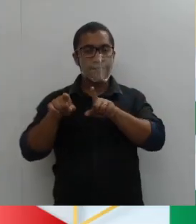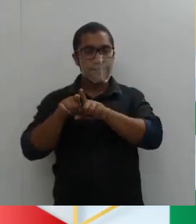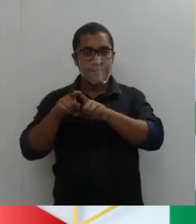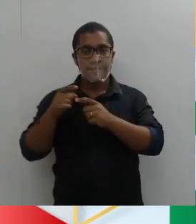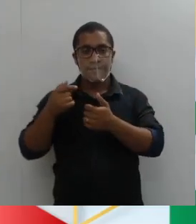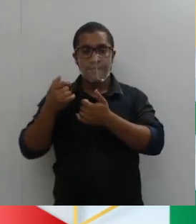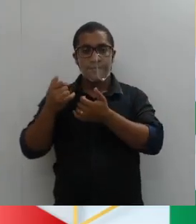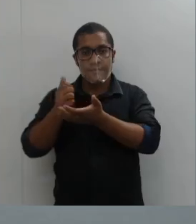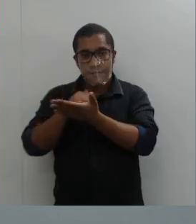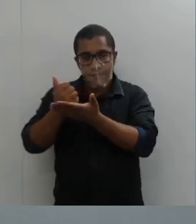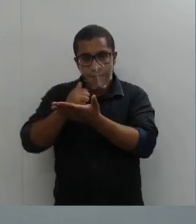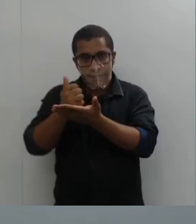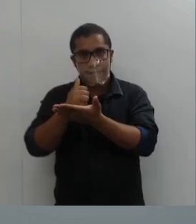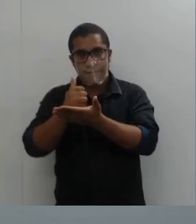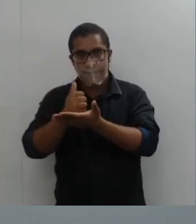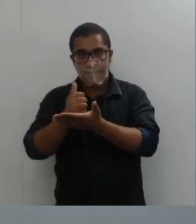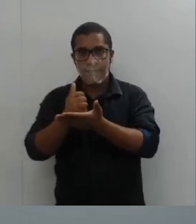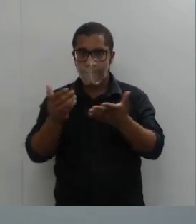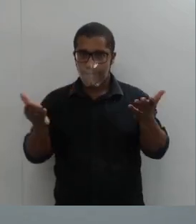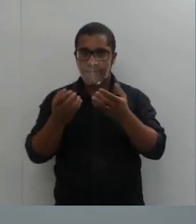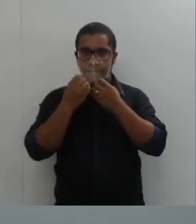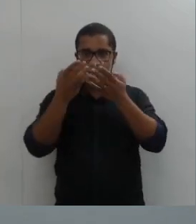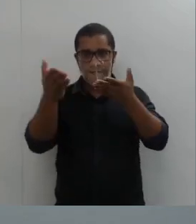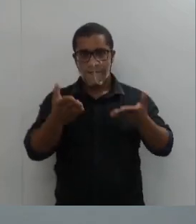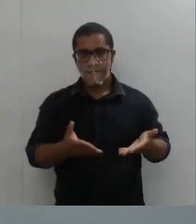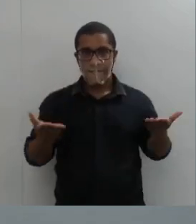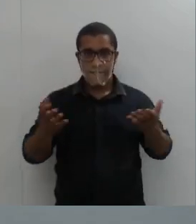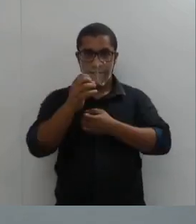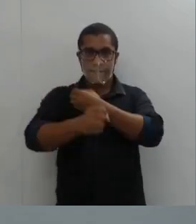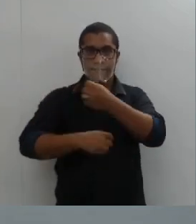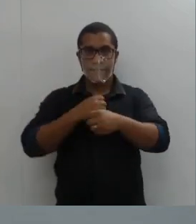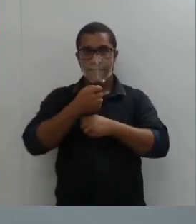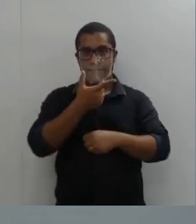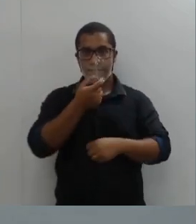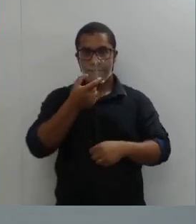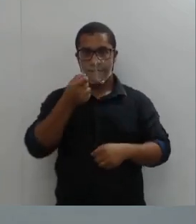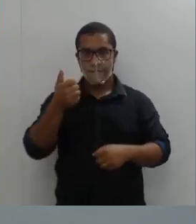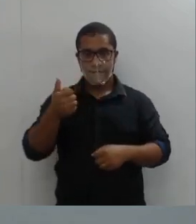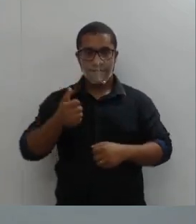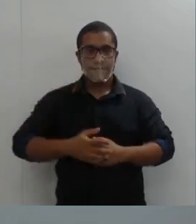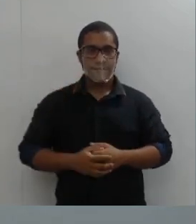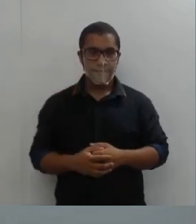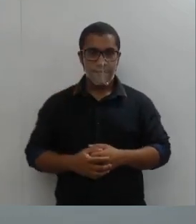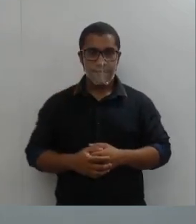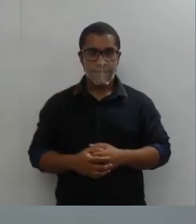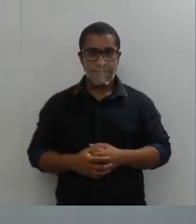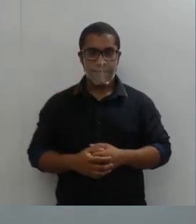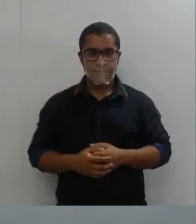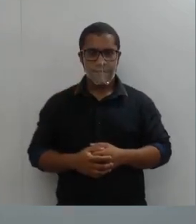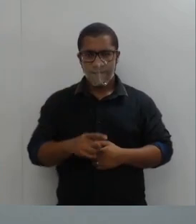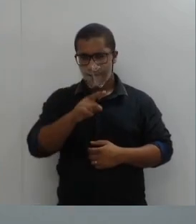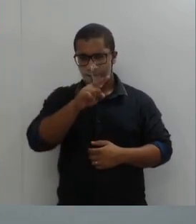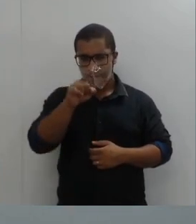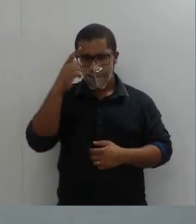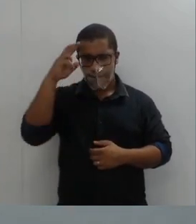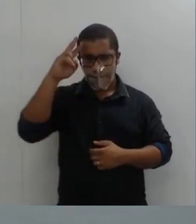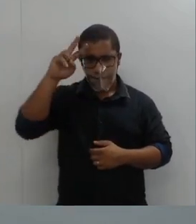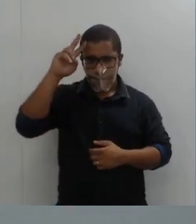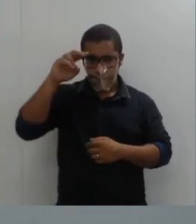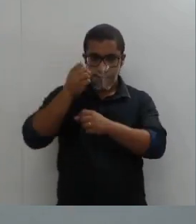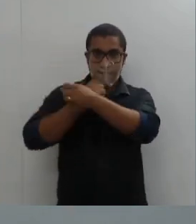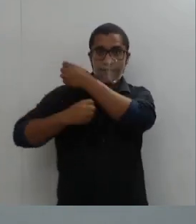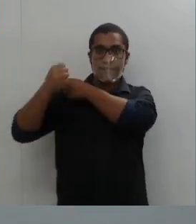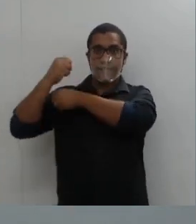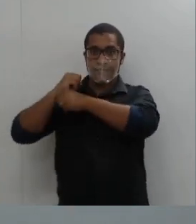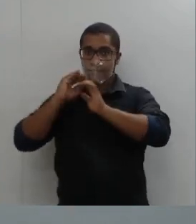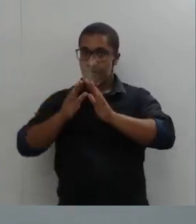Então sejam muito bem-vindos ao ano letivo de 2021. Vocês se lembram que no ano passado